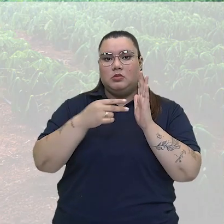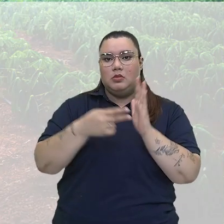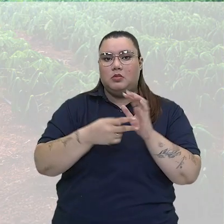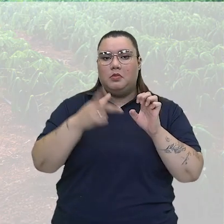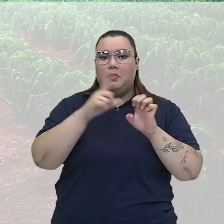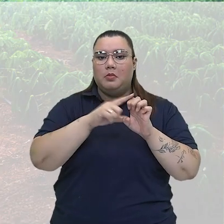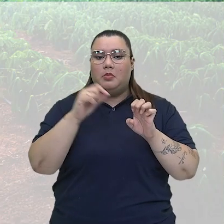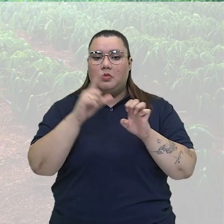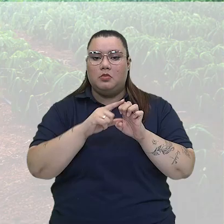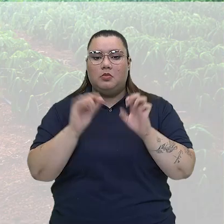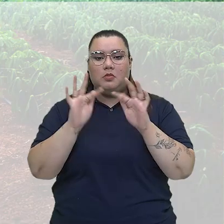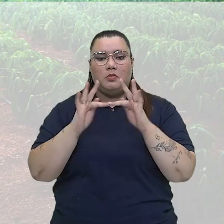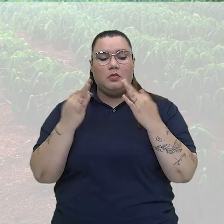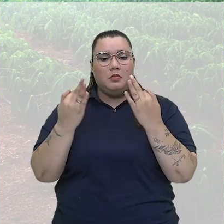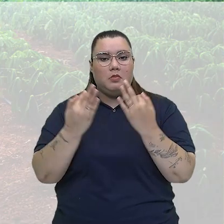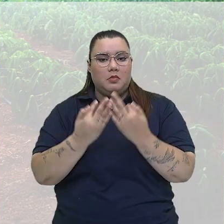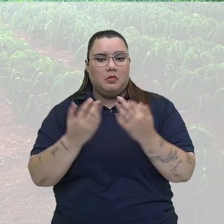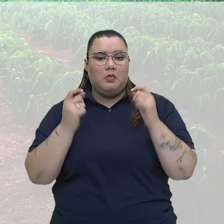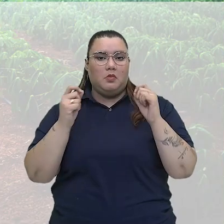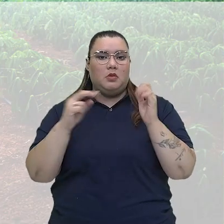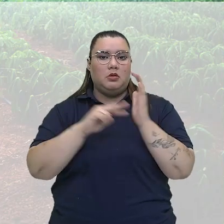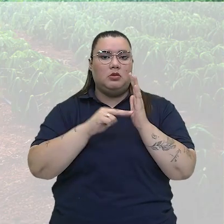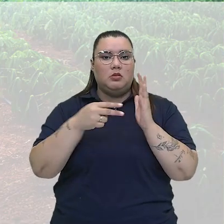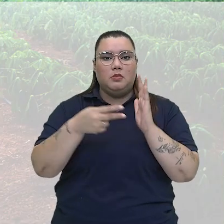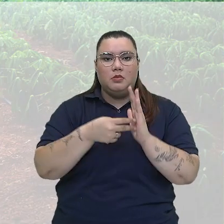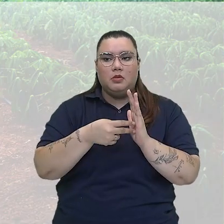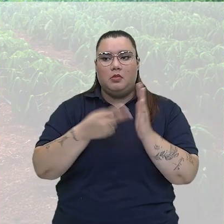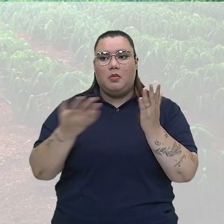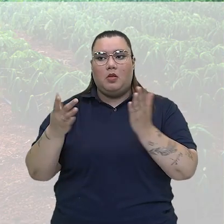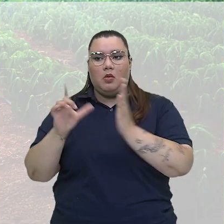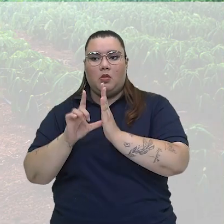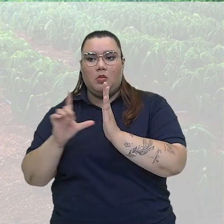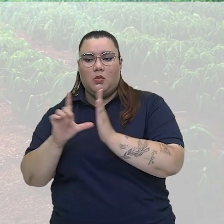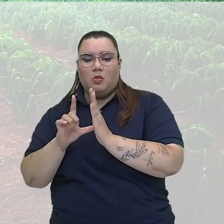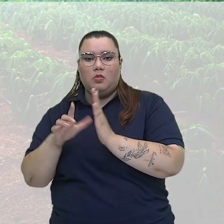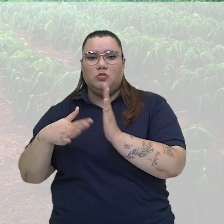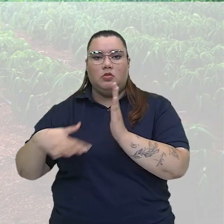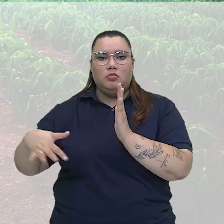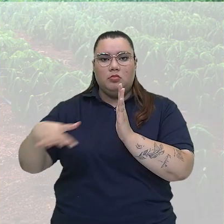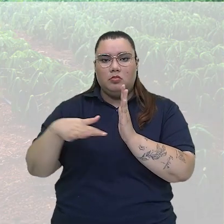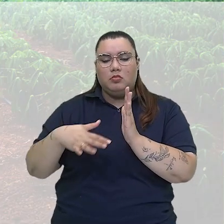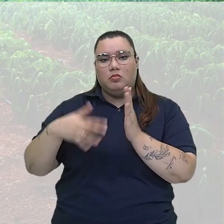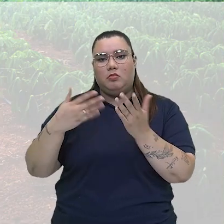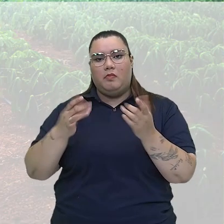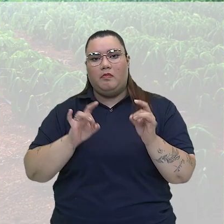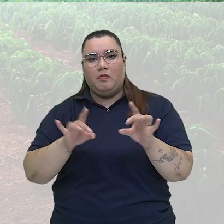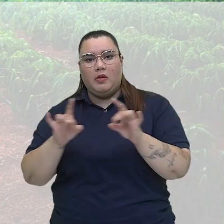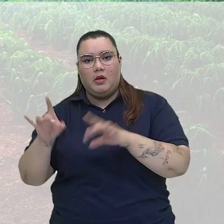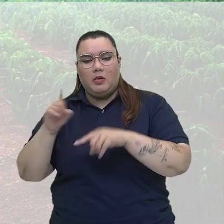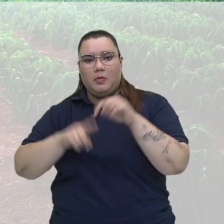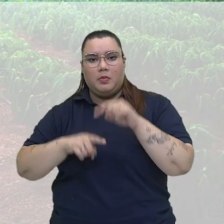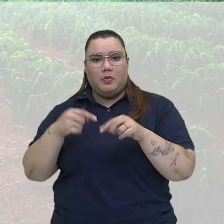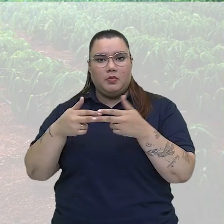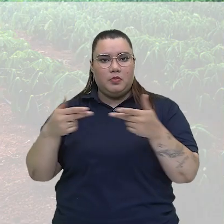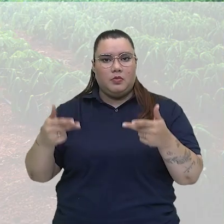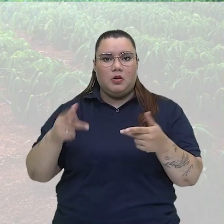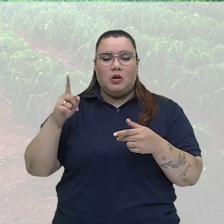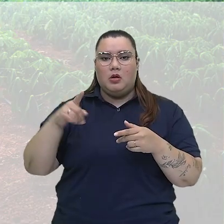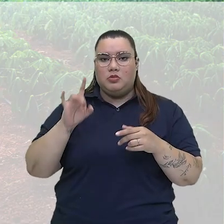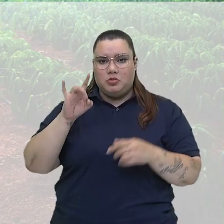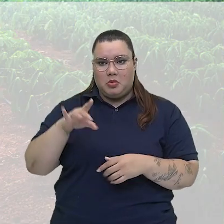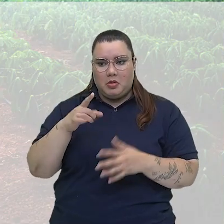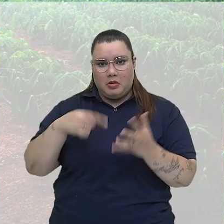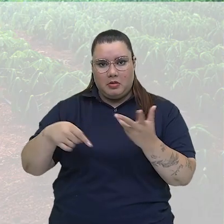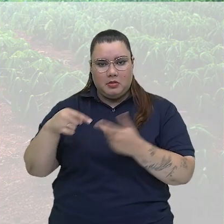empreendimento familiar, o que é um estabelecimento da agricultura familiar, mas não